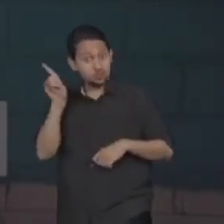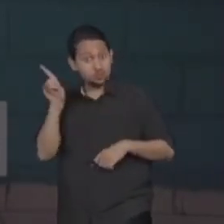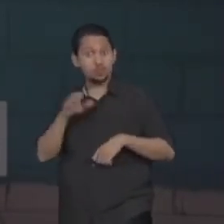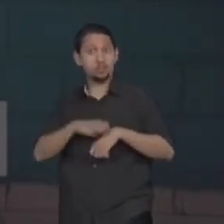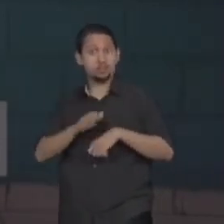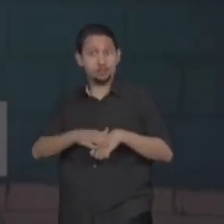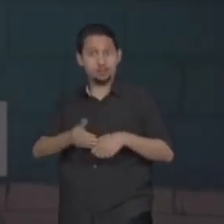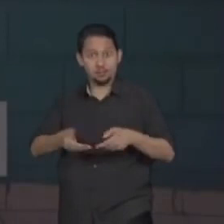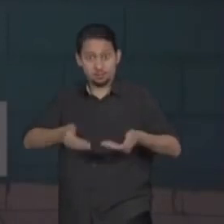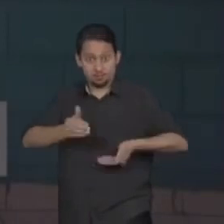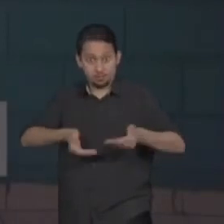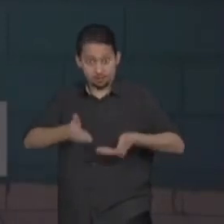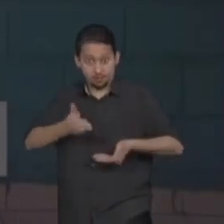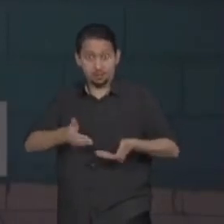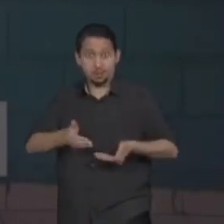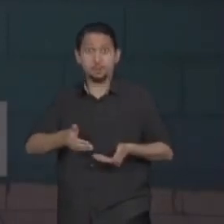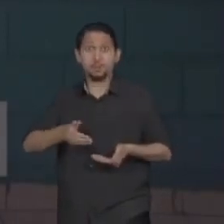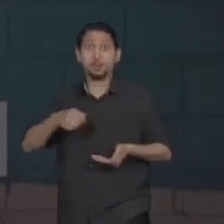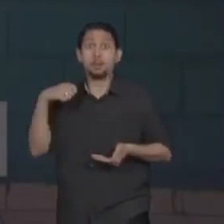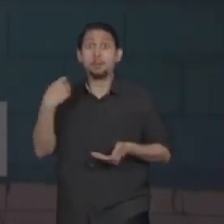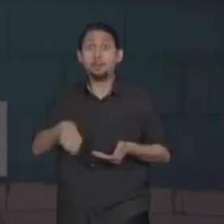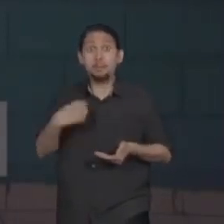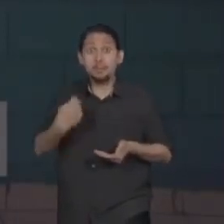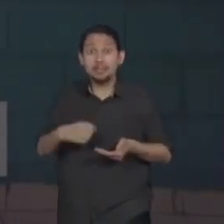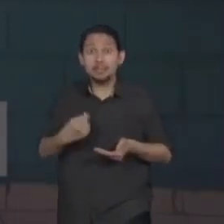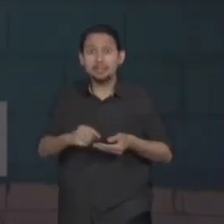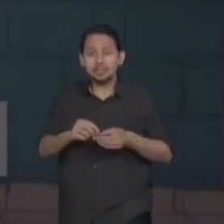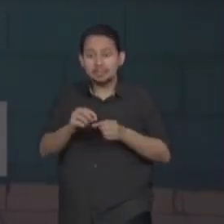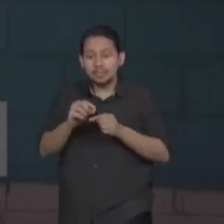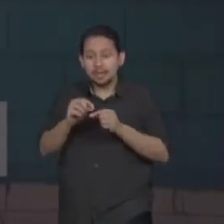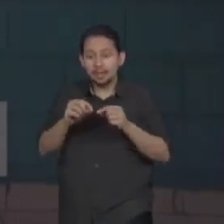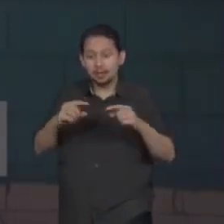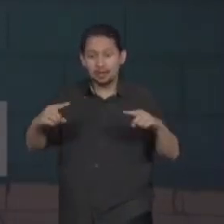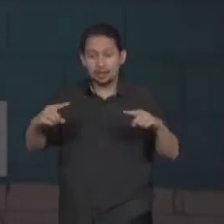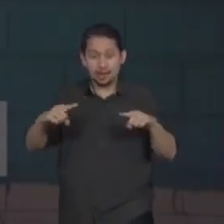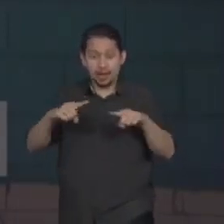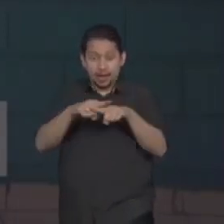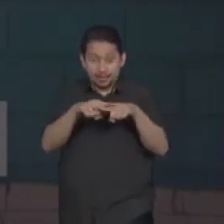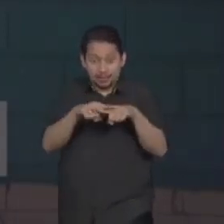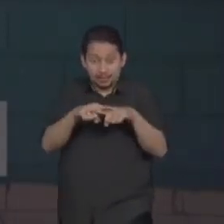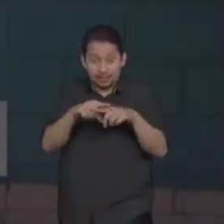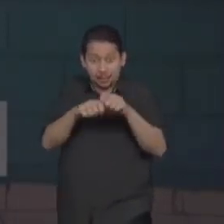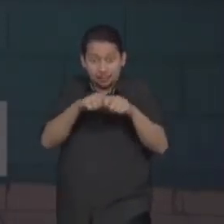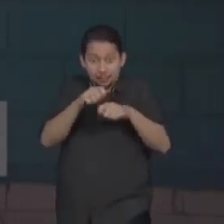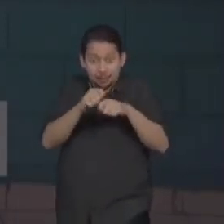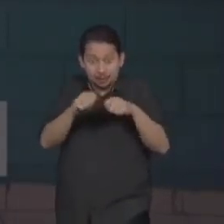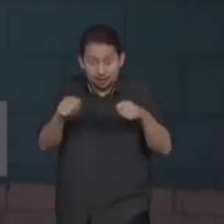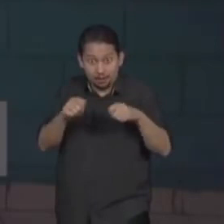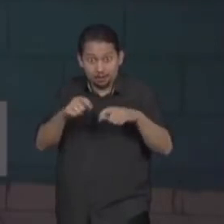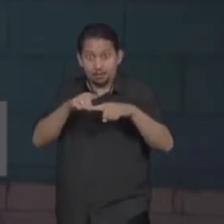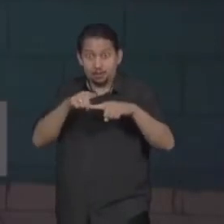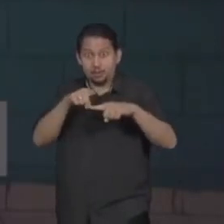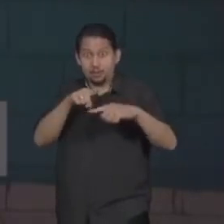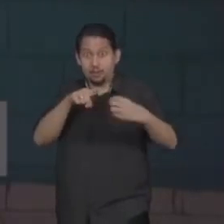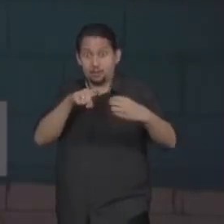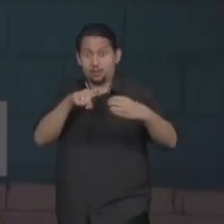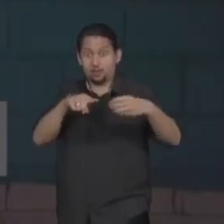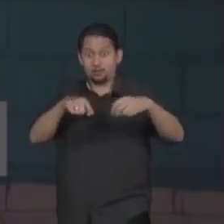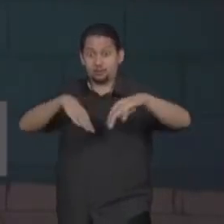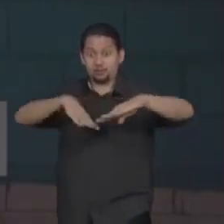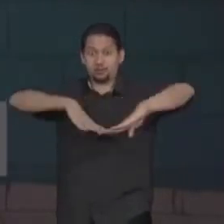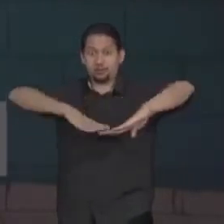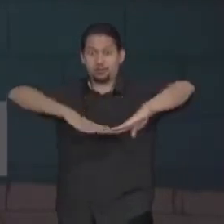pernas, você tem que amarrar elas no sentido diagonal. Você vai fazer uma amarração aqui em